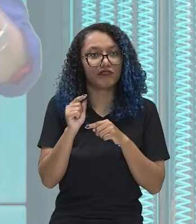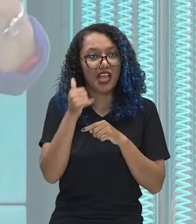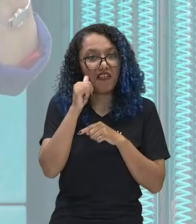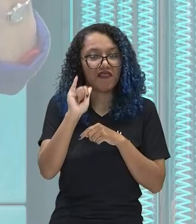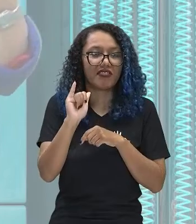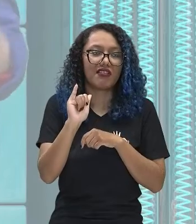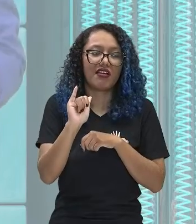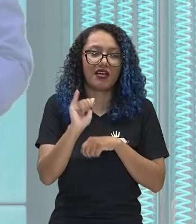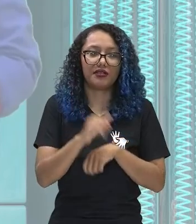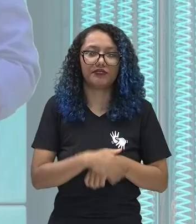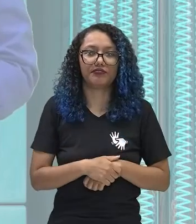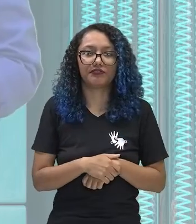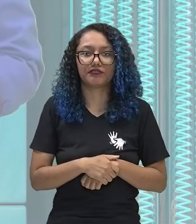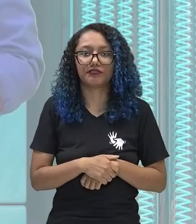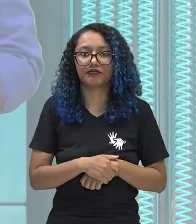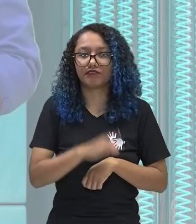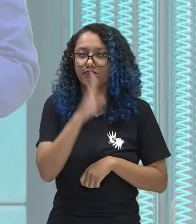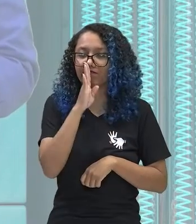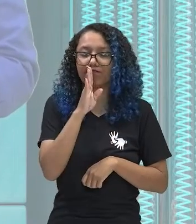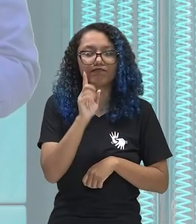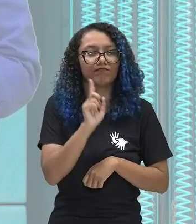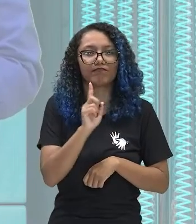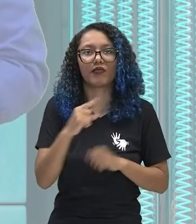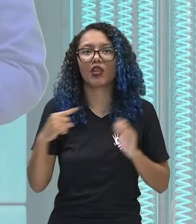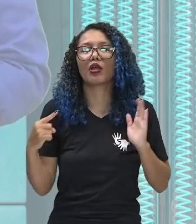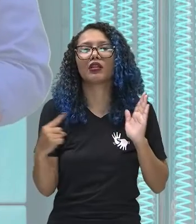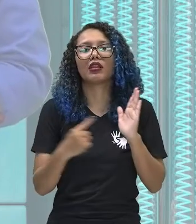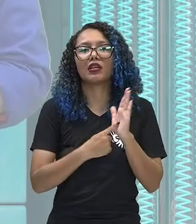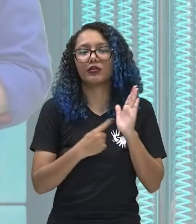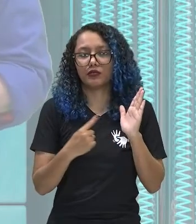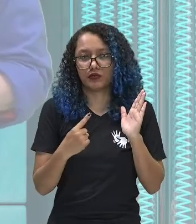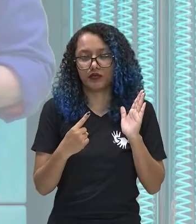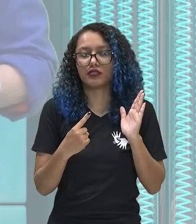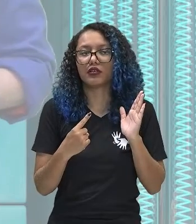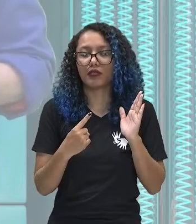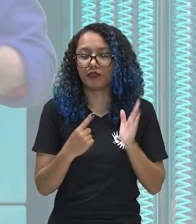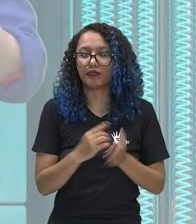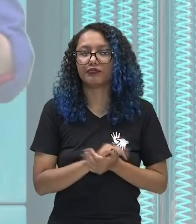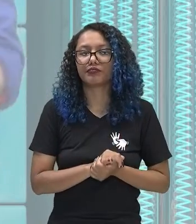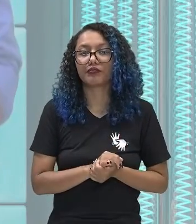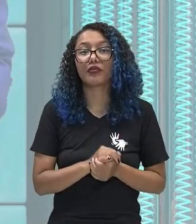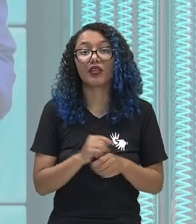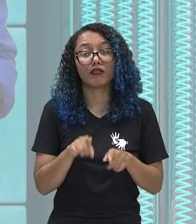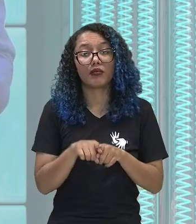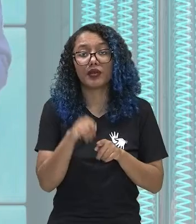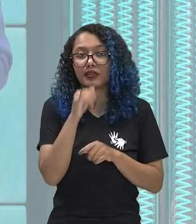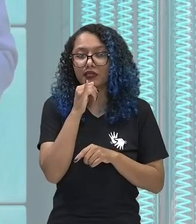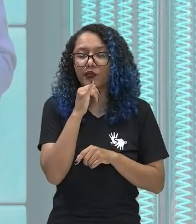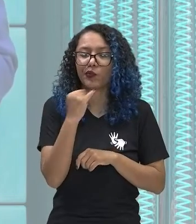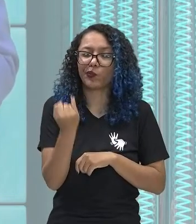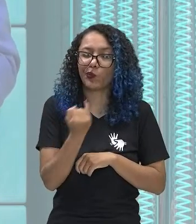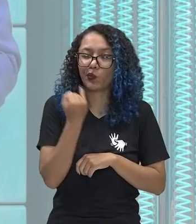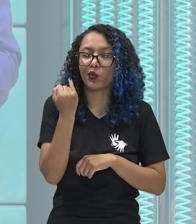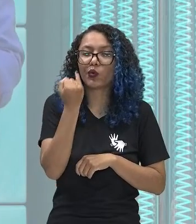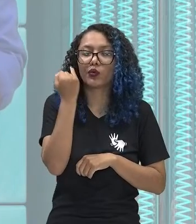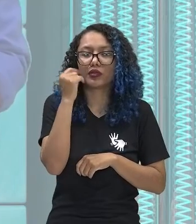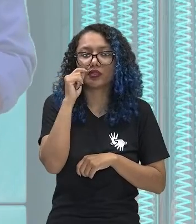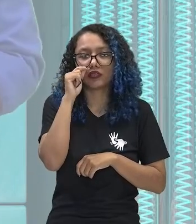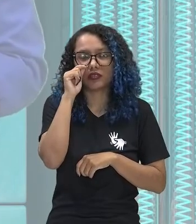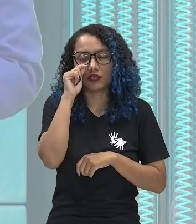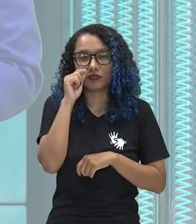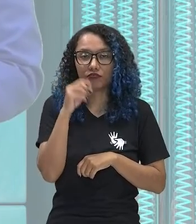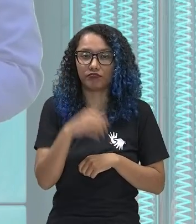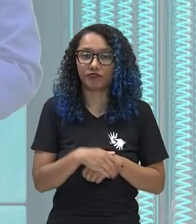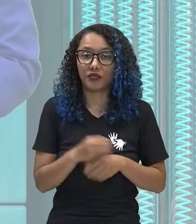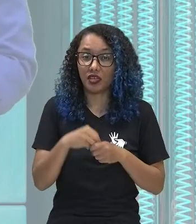certo? Então, olha aí, exemplo de uma campanha publicitária, né, muito necessária. A sociedade que nós